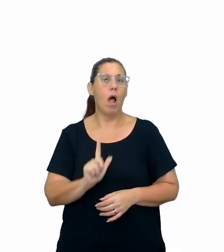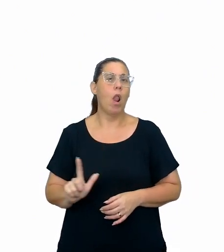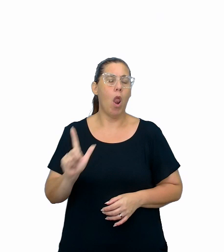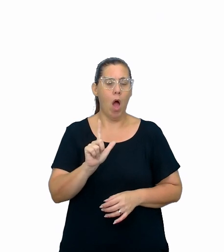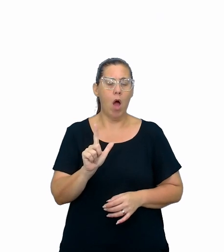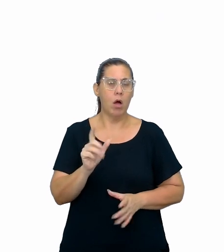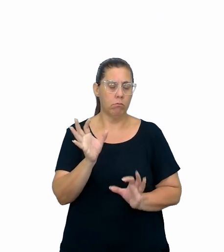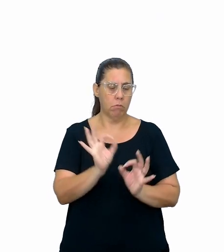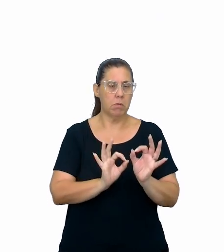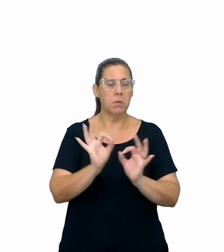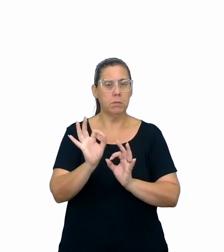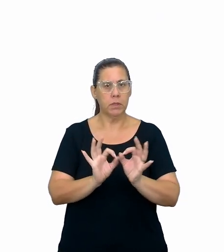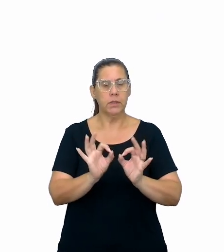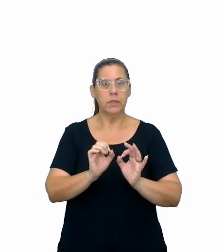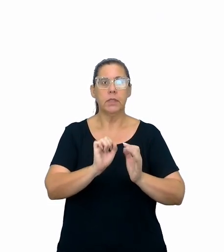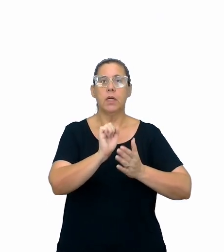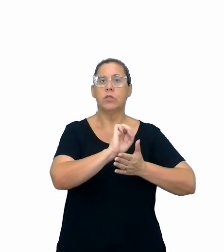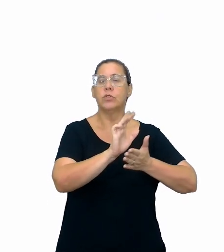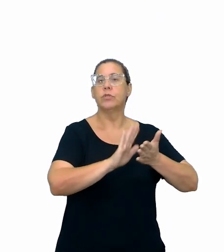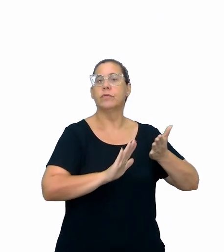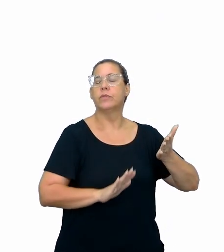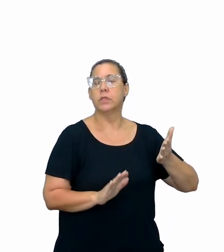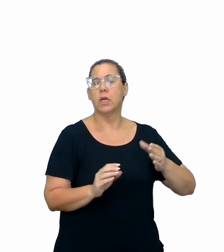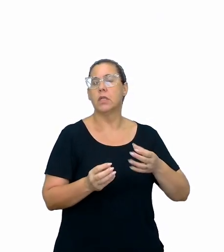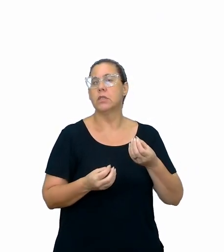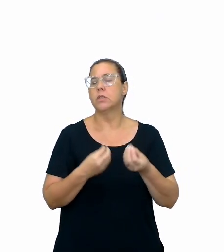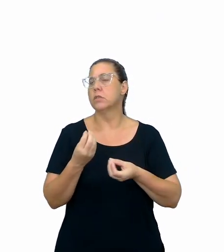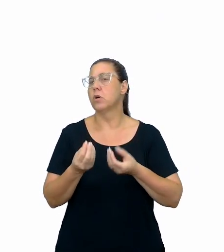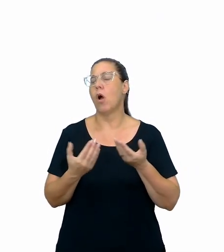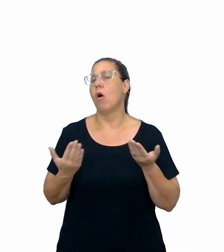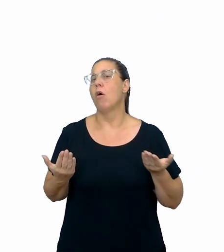de organização das atividades e como